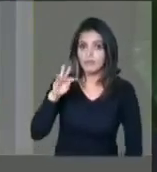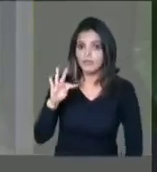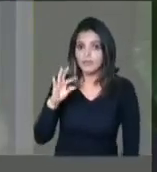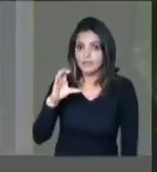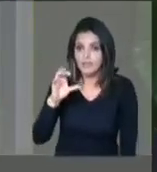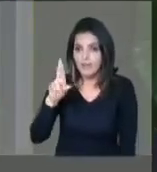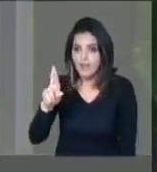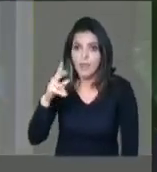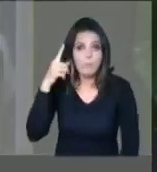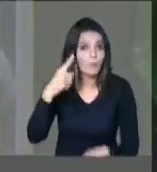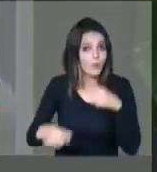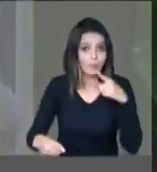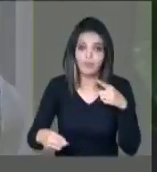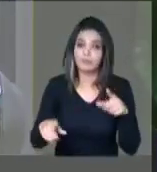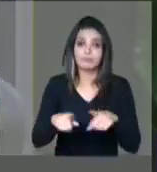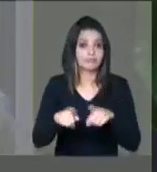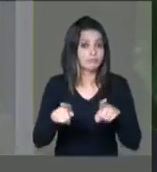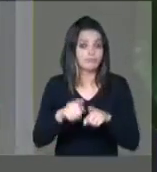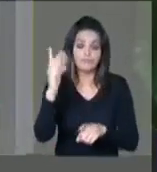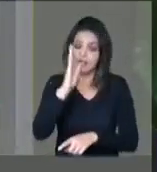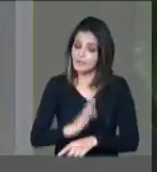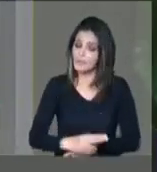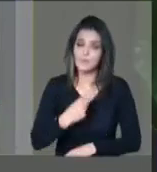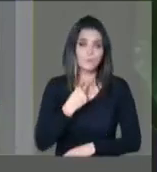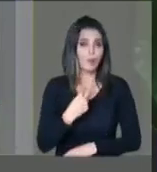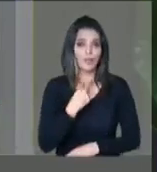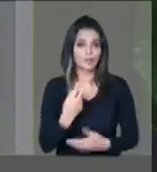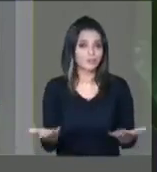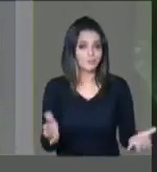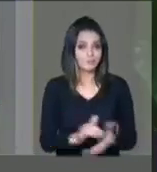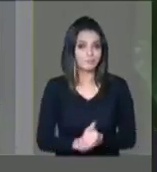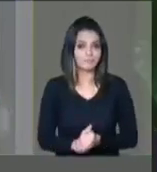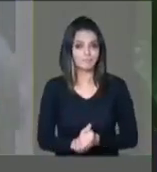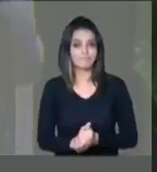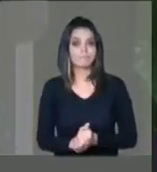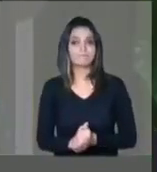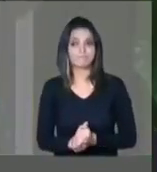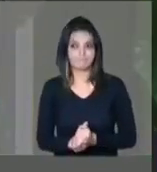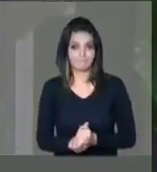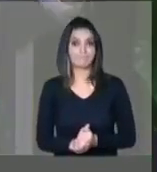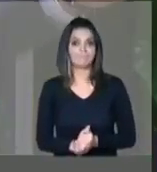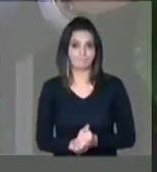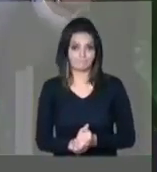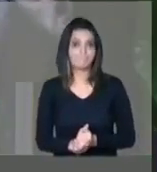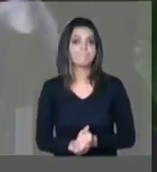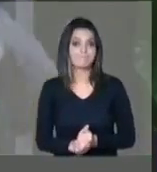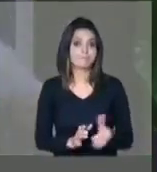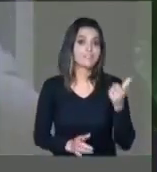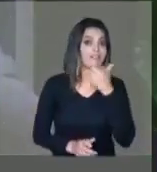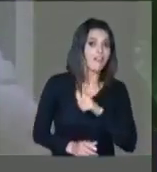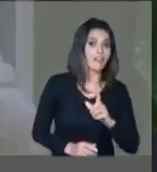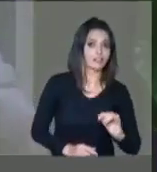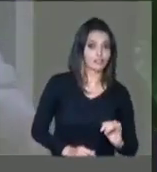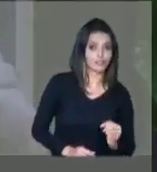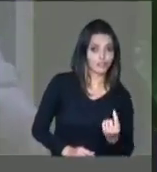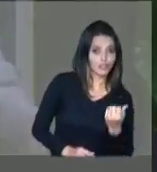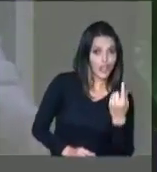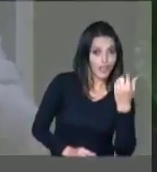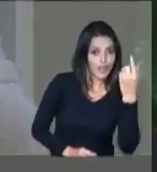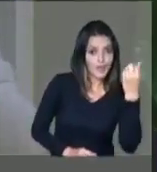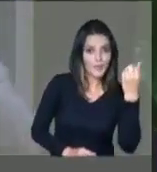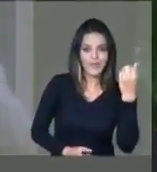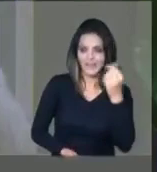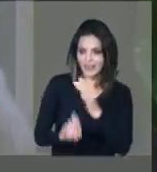MTCR. Portanto, na prática, proíbe o Brasil de usar o dinheiro que vai ganhar com os